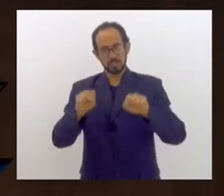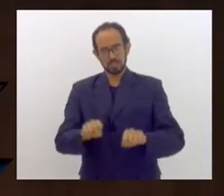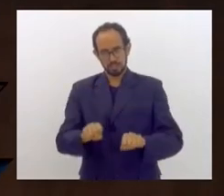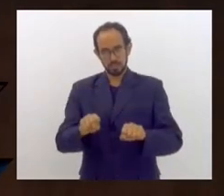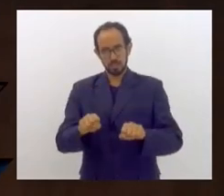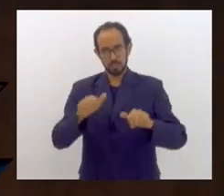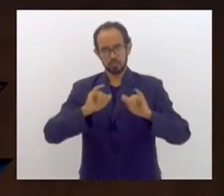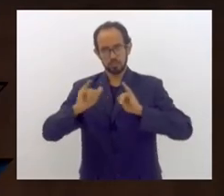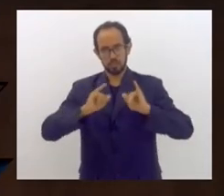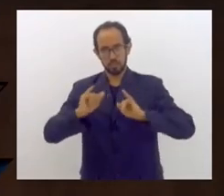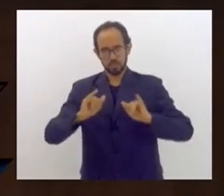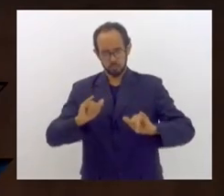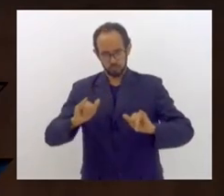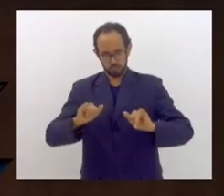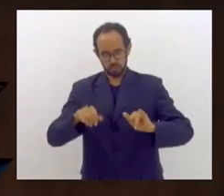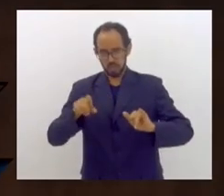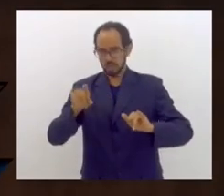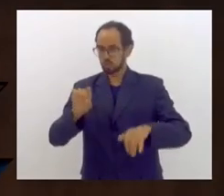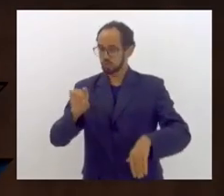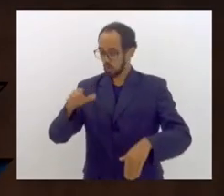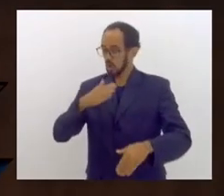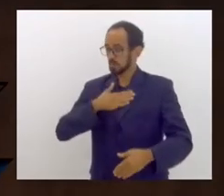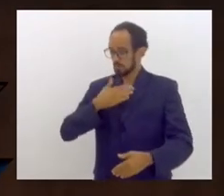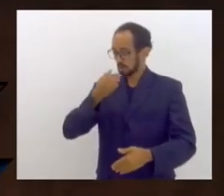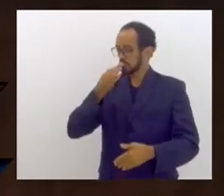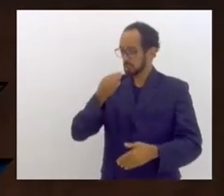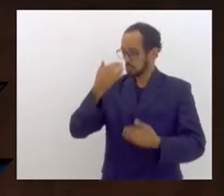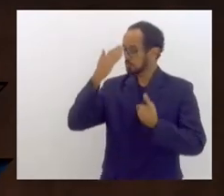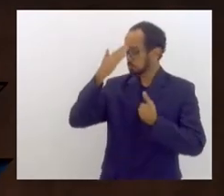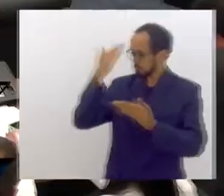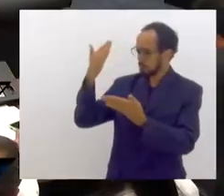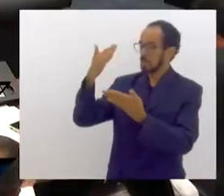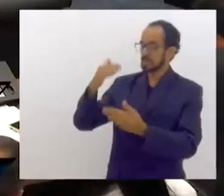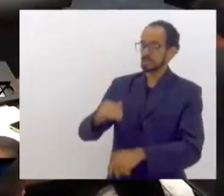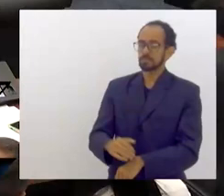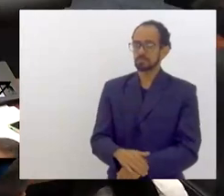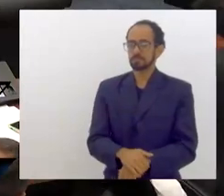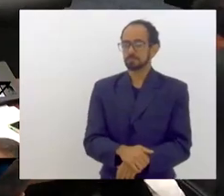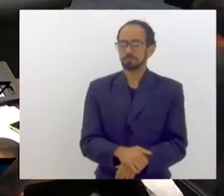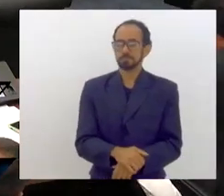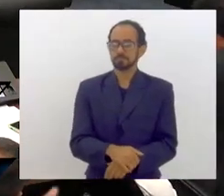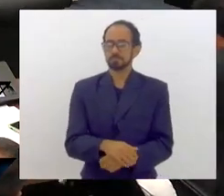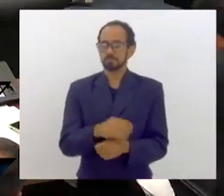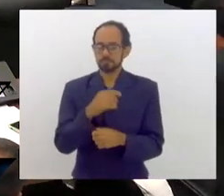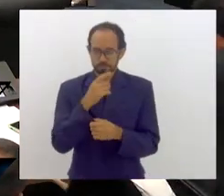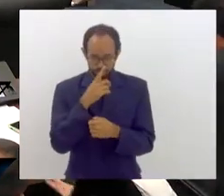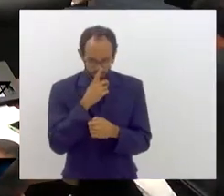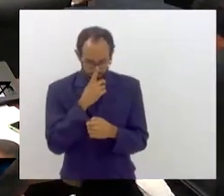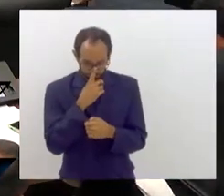de informações. Eram essas as nossas considerações. Muitíssimo obrigada.